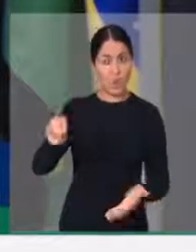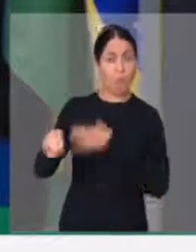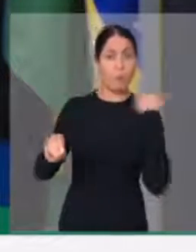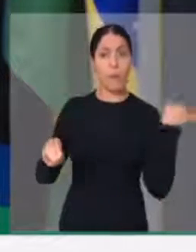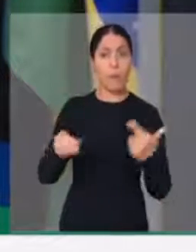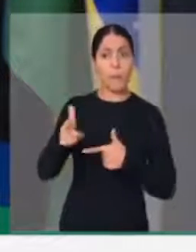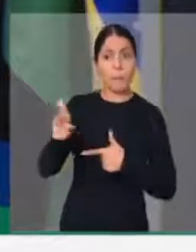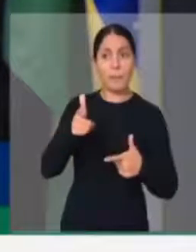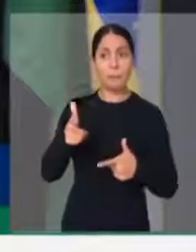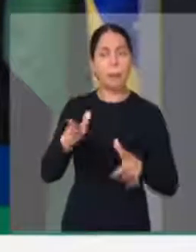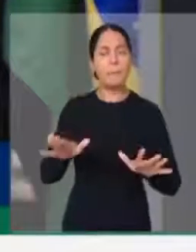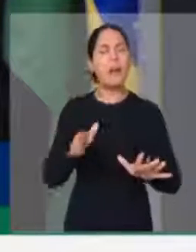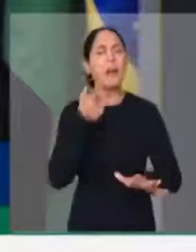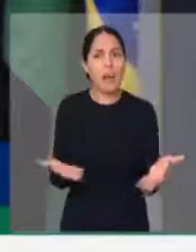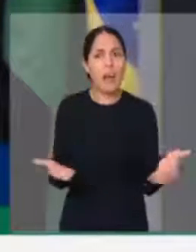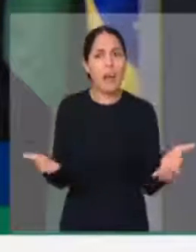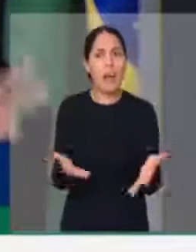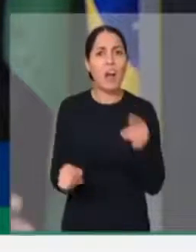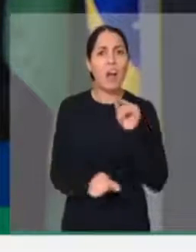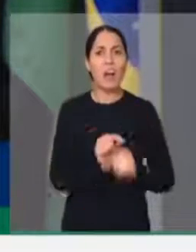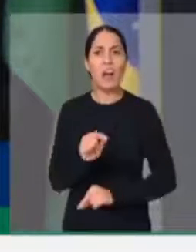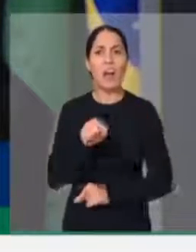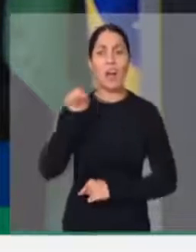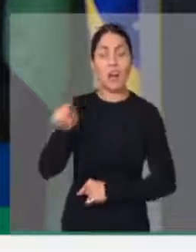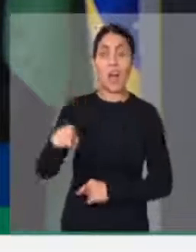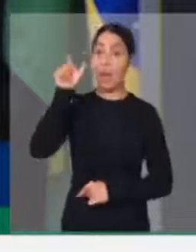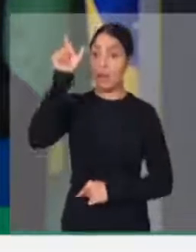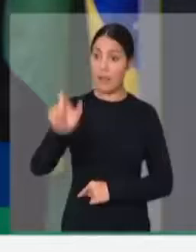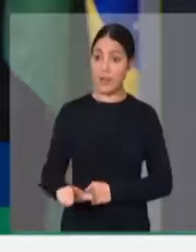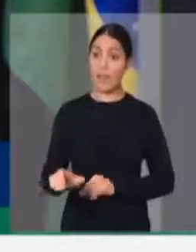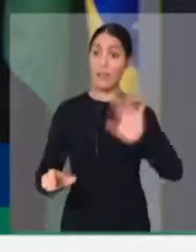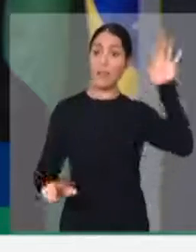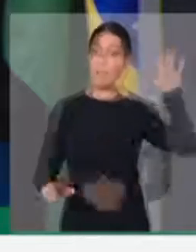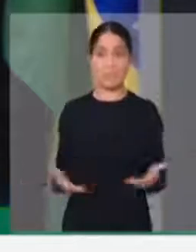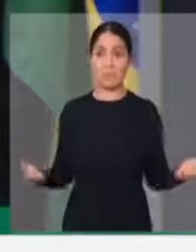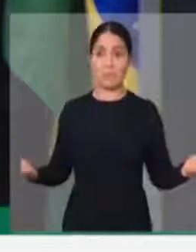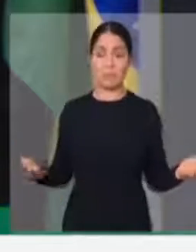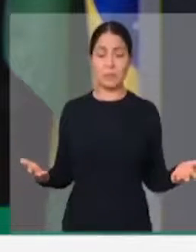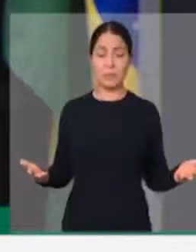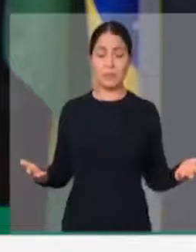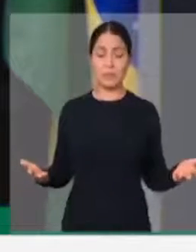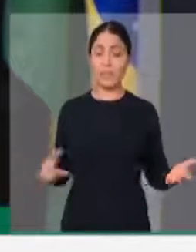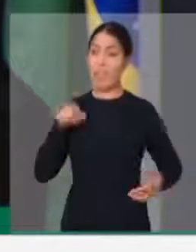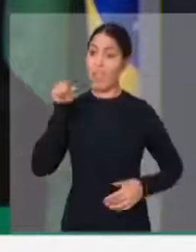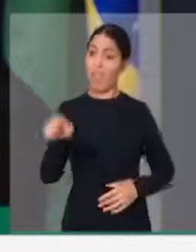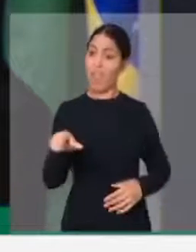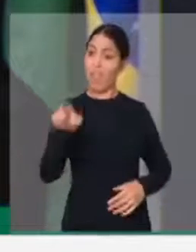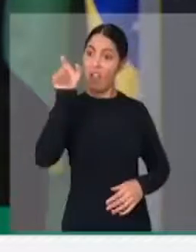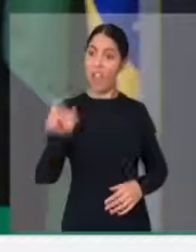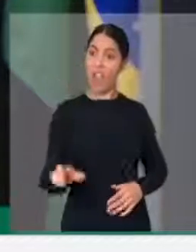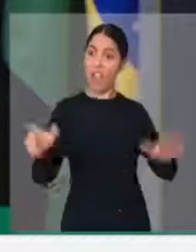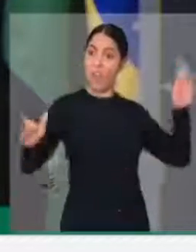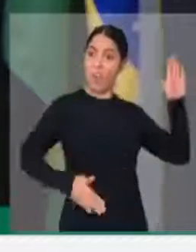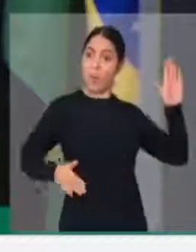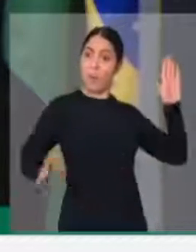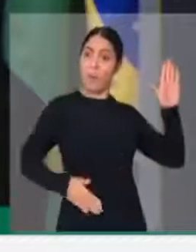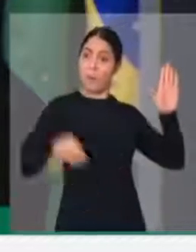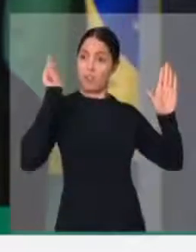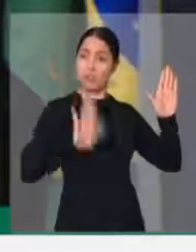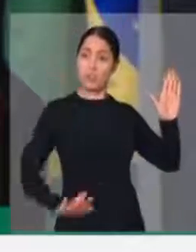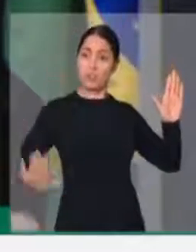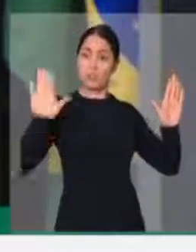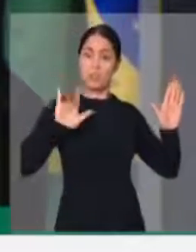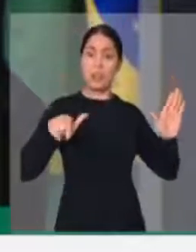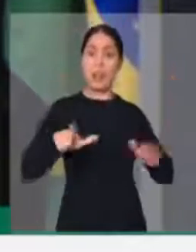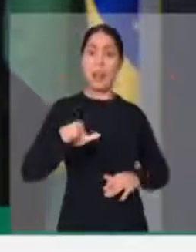ao a ser um ídolo da esquerda como o grande bandido do Brasil não mais